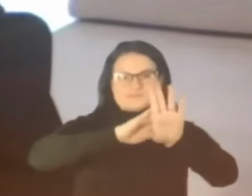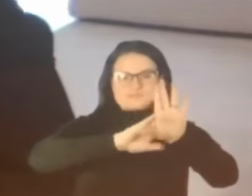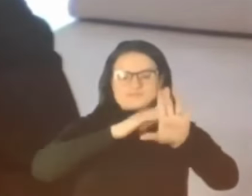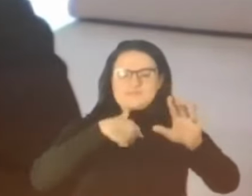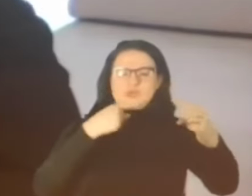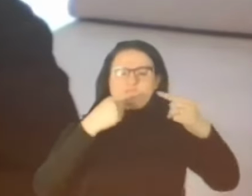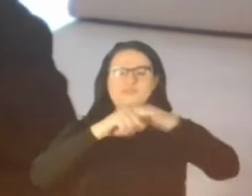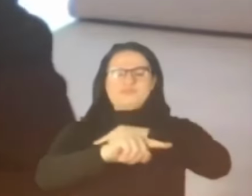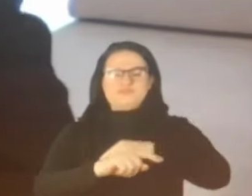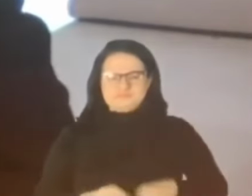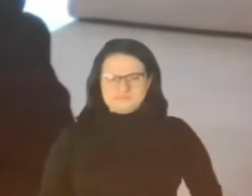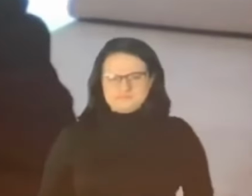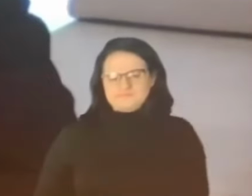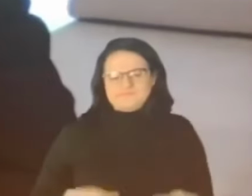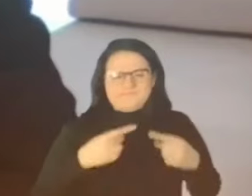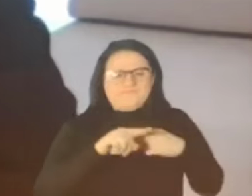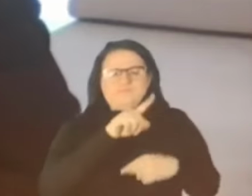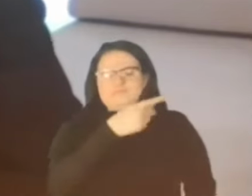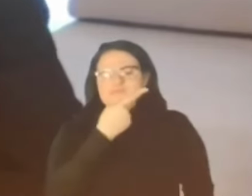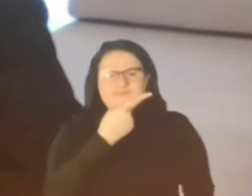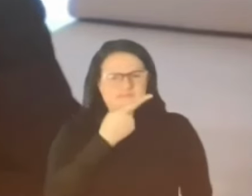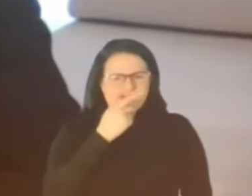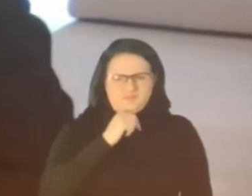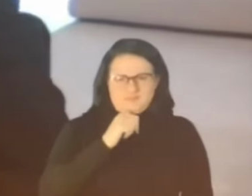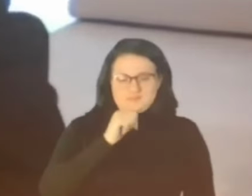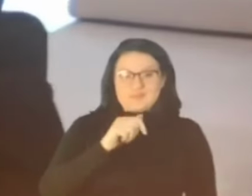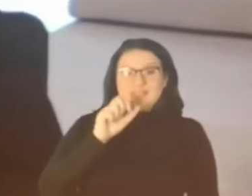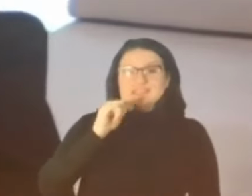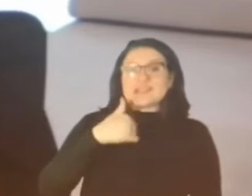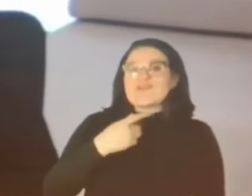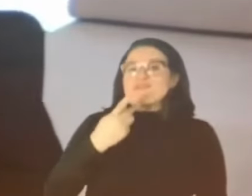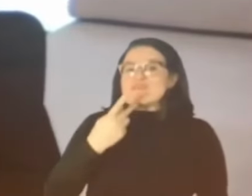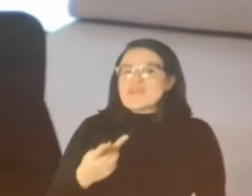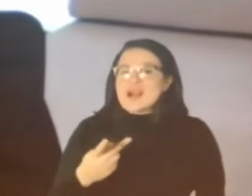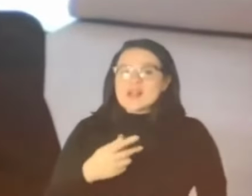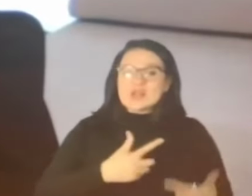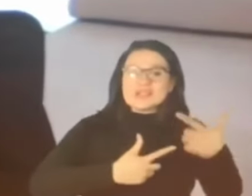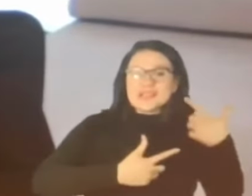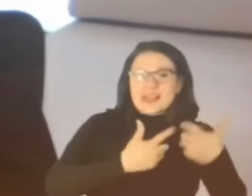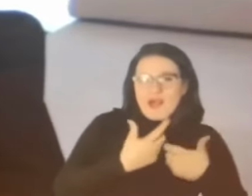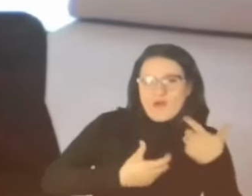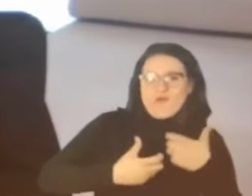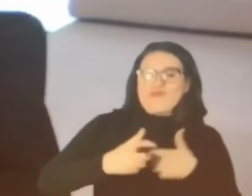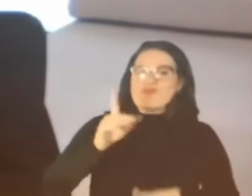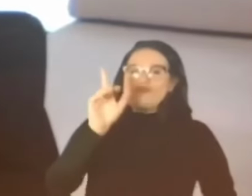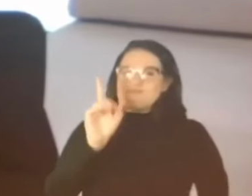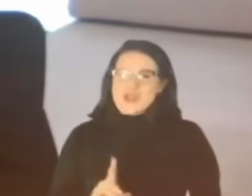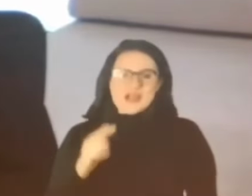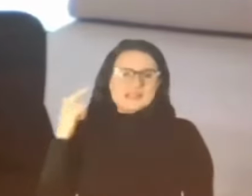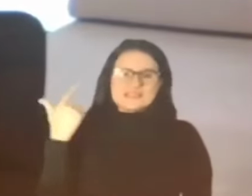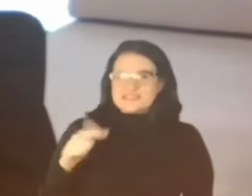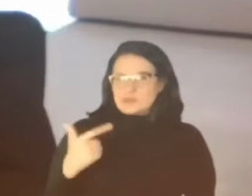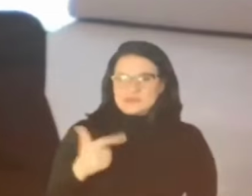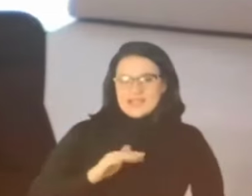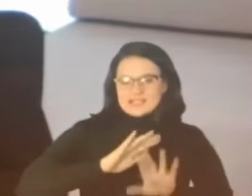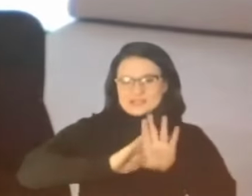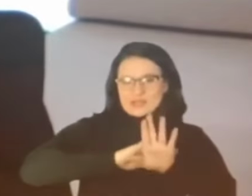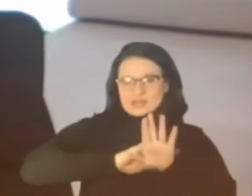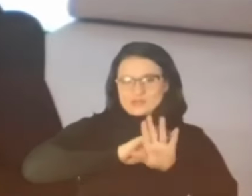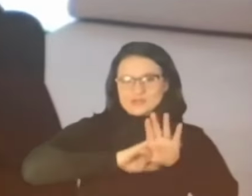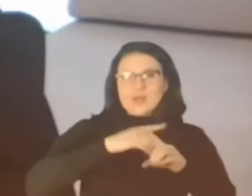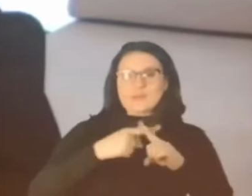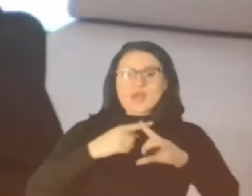nós. Quando eu falo que o lawfare não tem ideologia, eu quero dizer justamente isso. O lawfare é um instrumento de todas